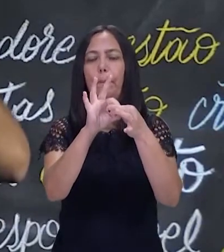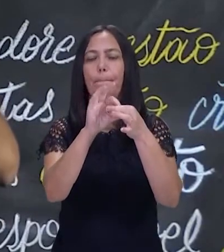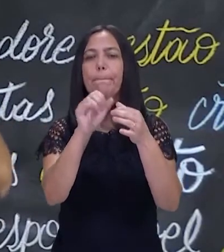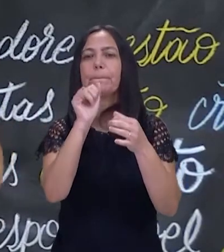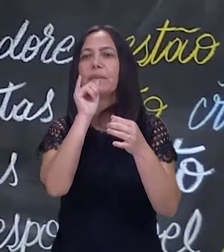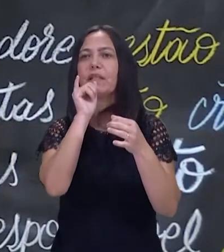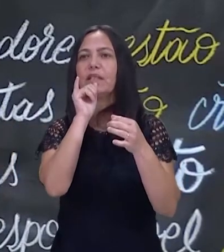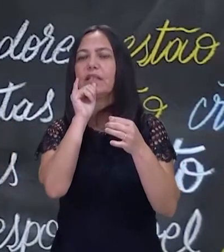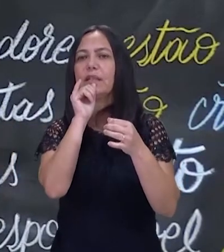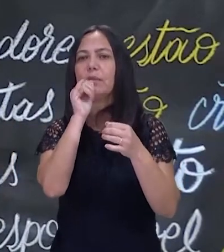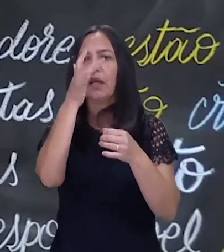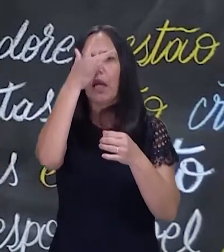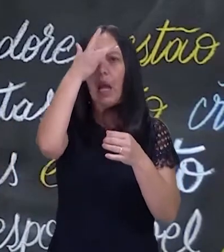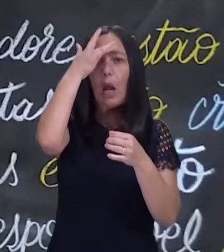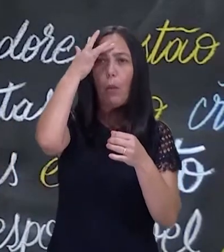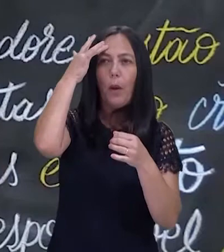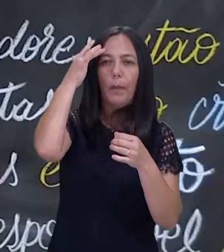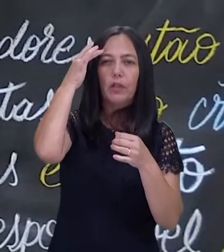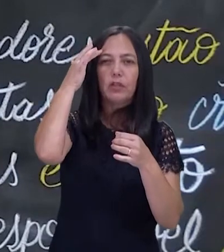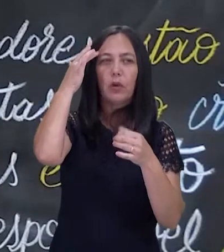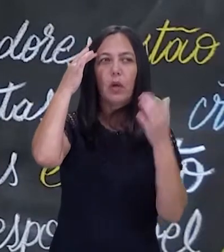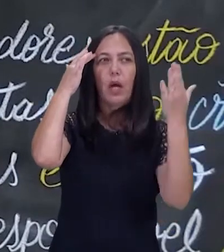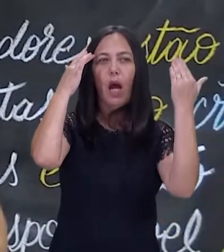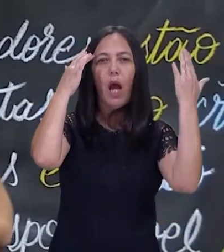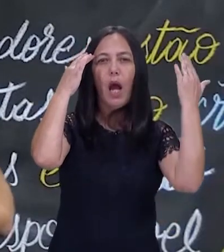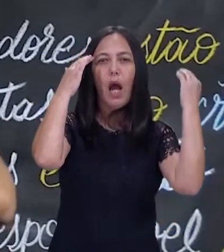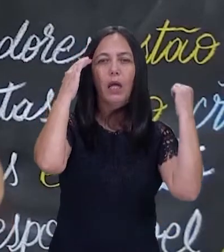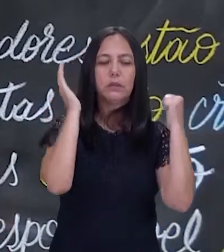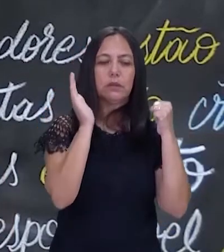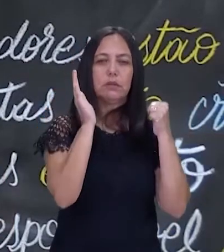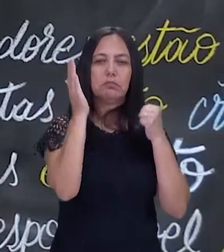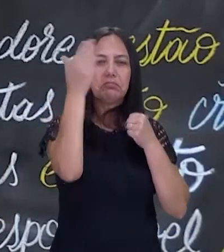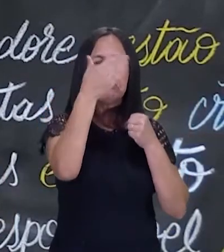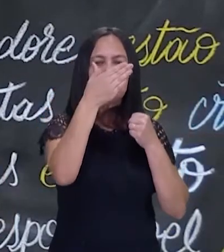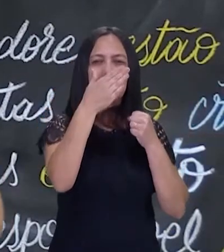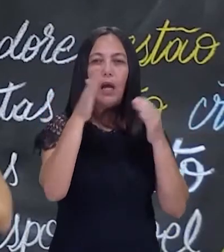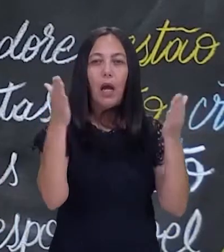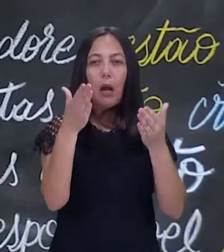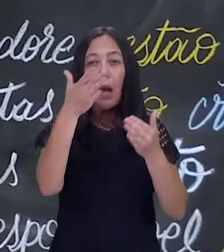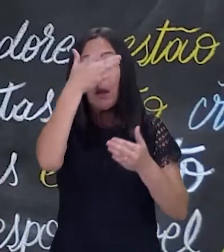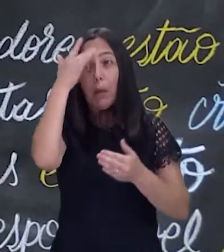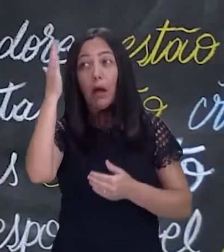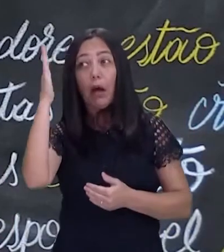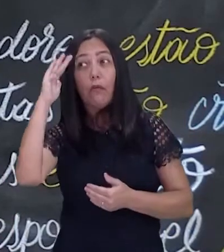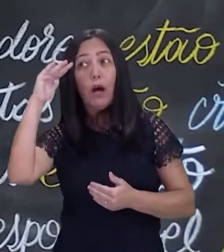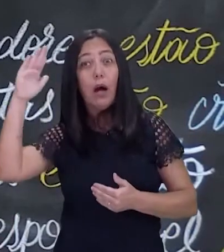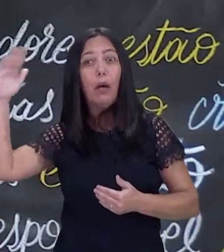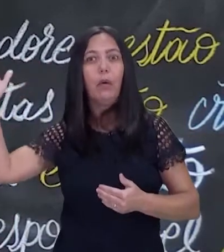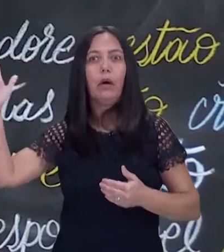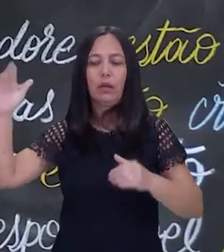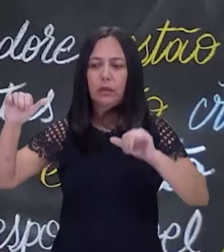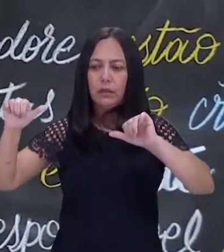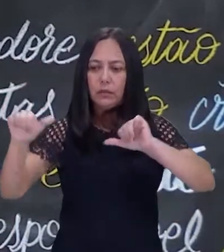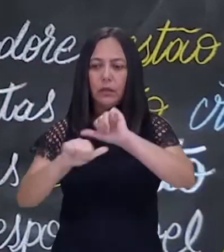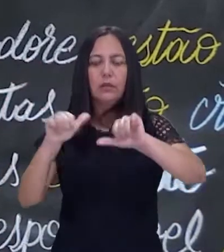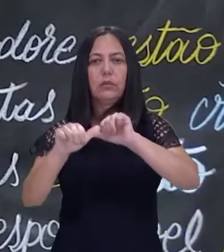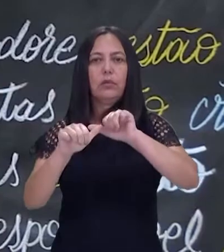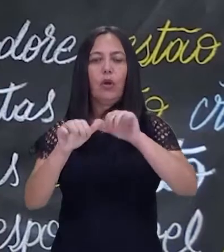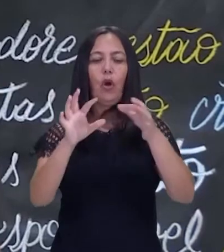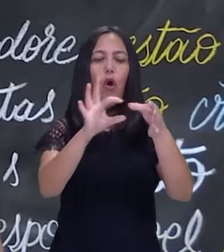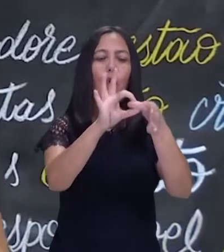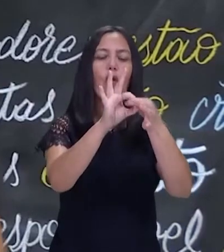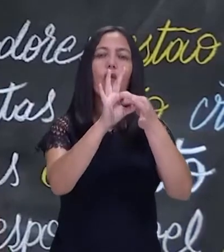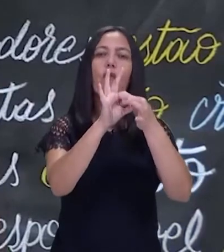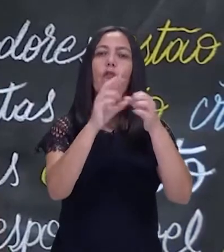que uma pessoa anônima virou famosa, ou seja, ela se transformou, ela se tornou famosa. Nesse caso, o